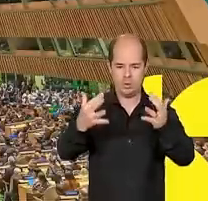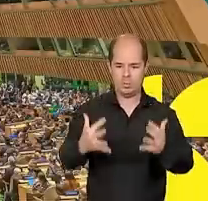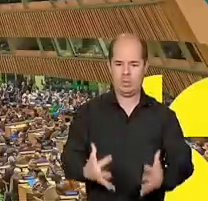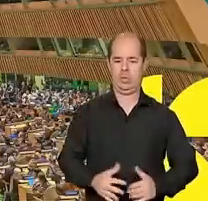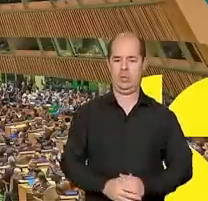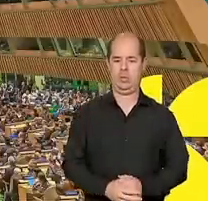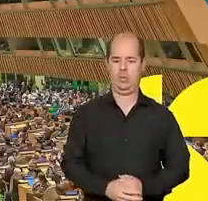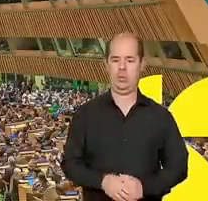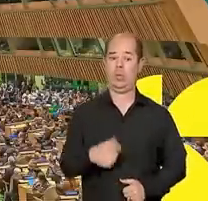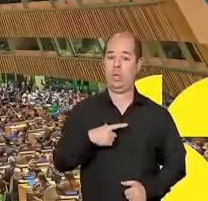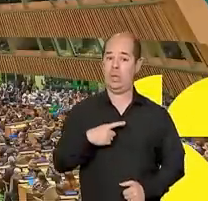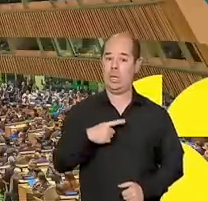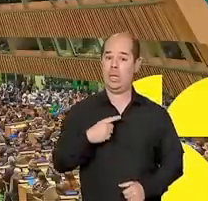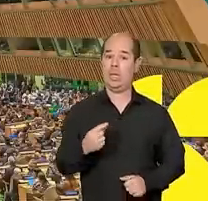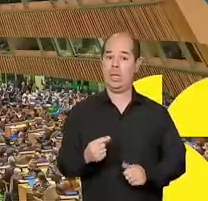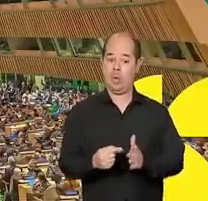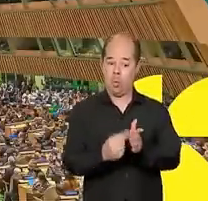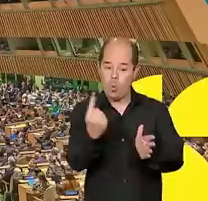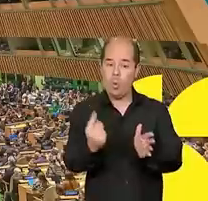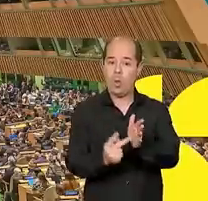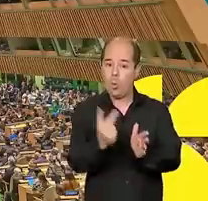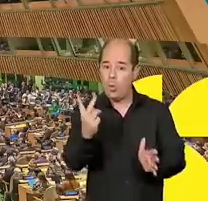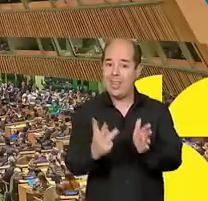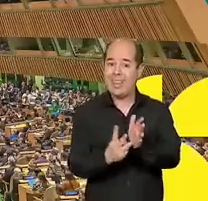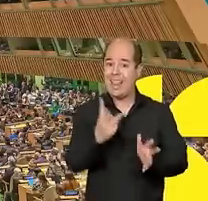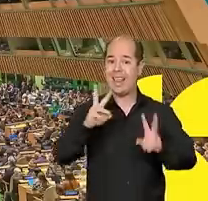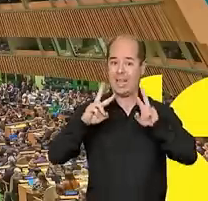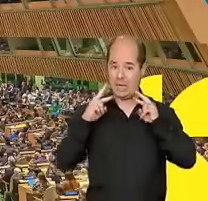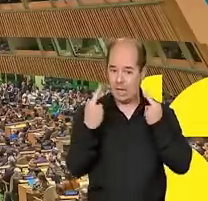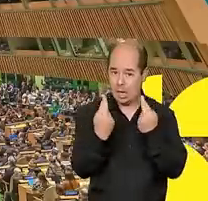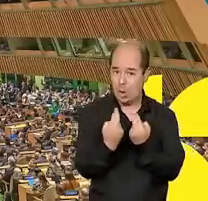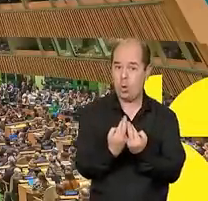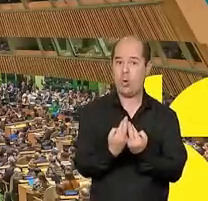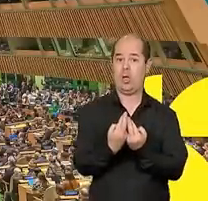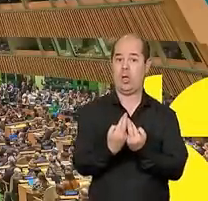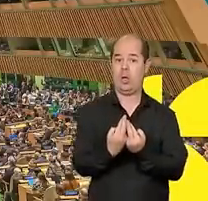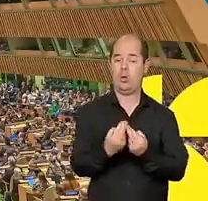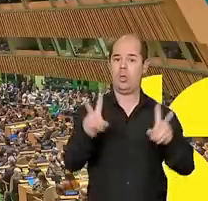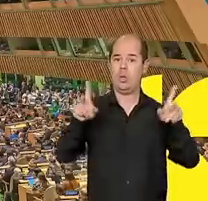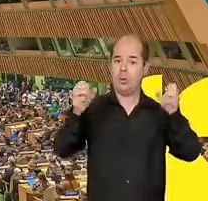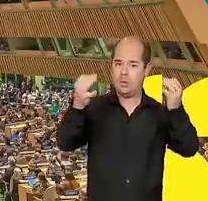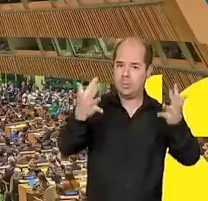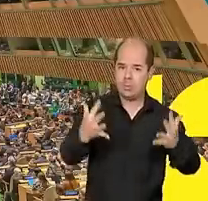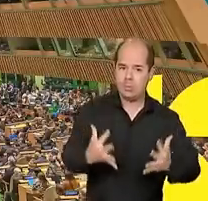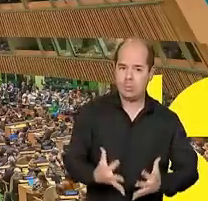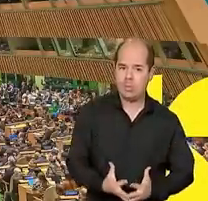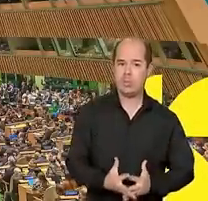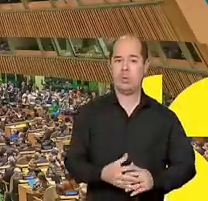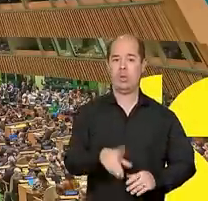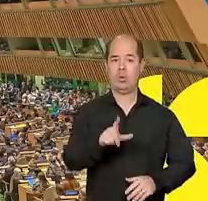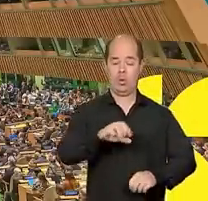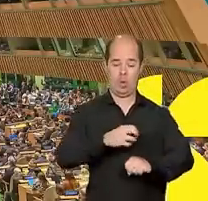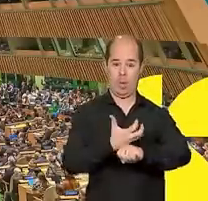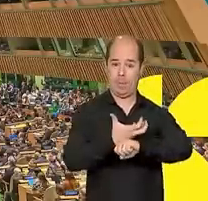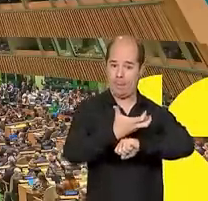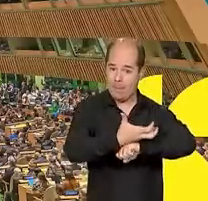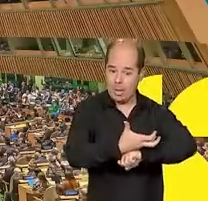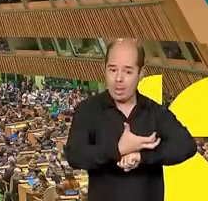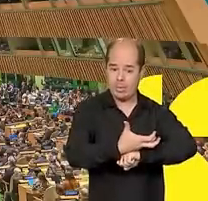3 reuniões de alto nível, das quais participei, sobre prevenção, preparação e resposta a